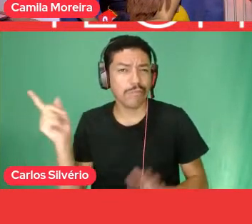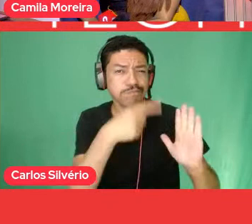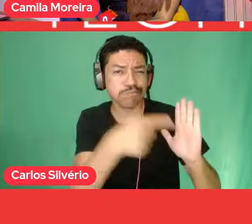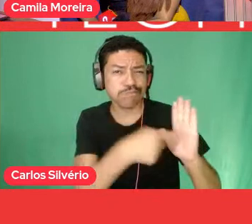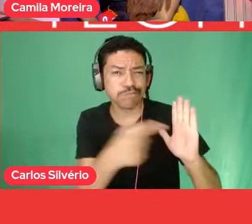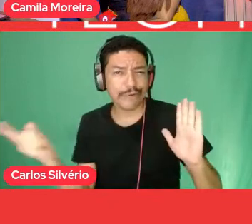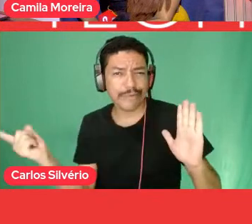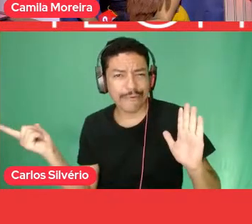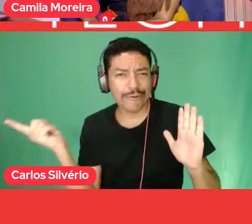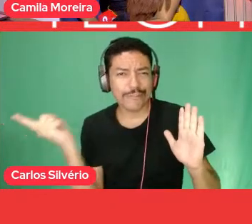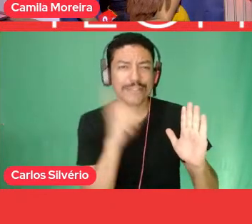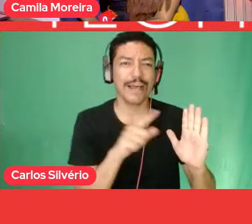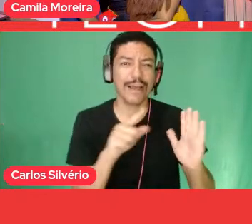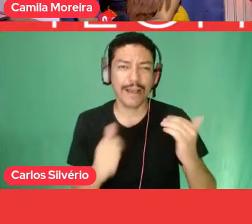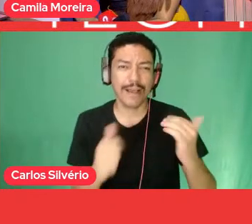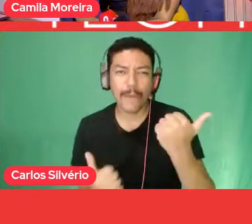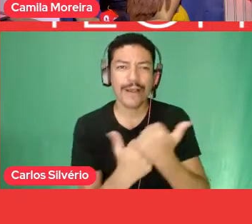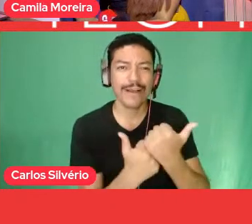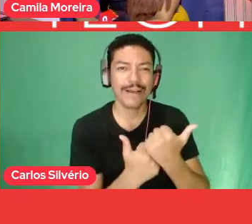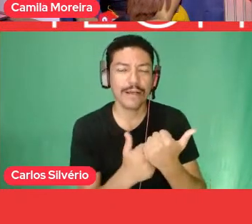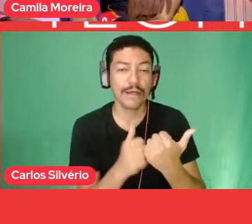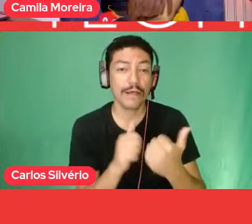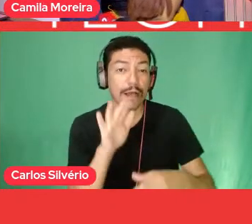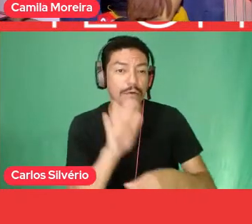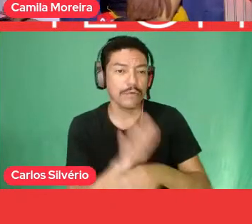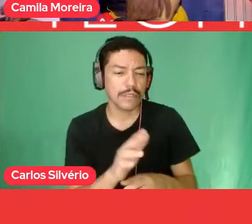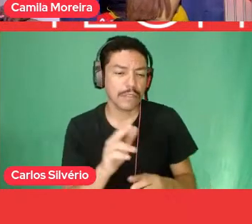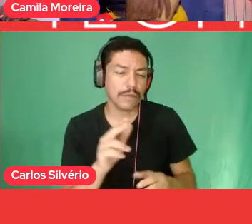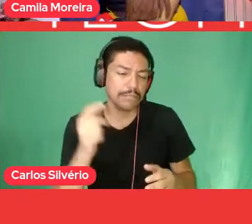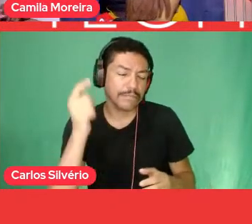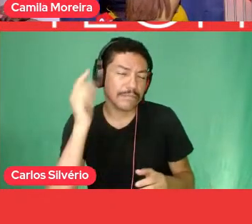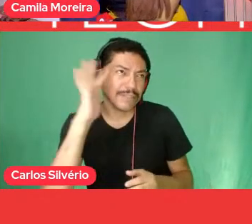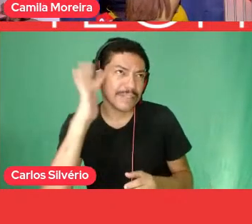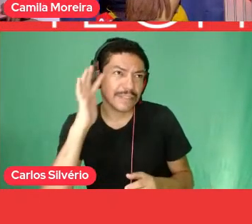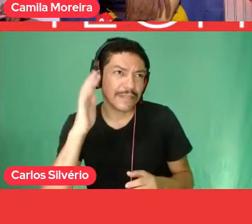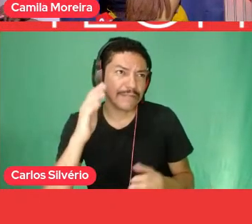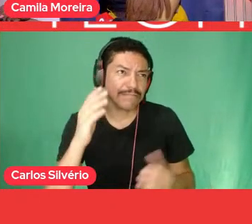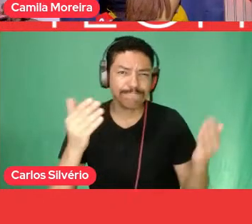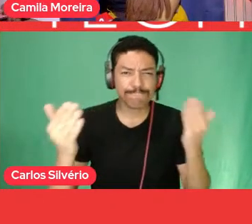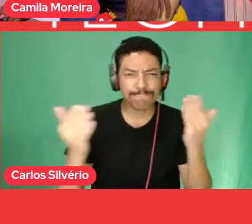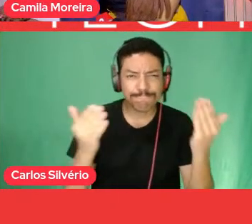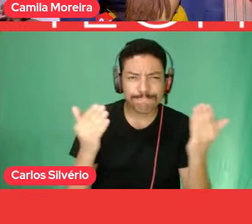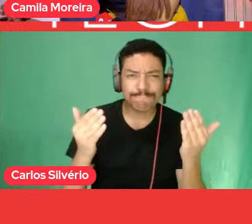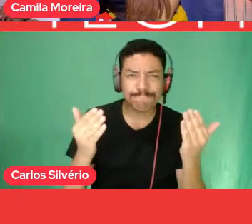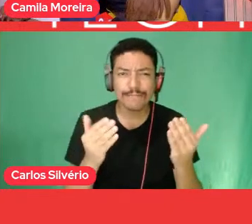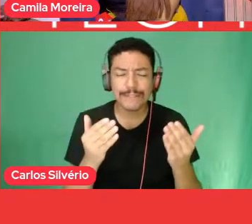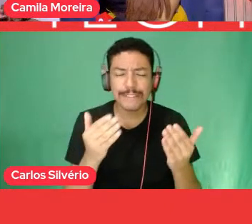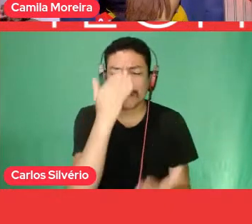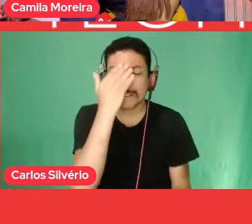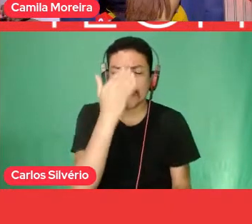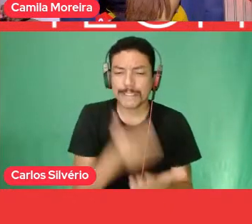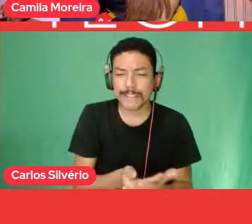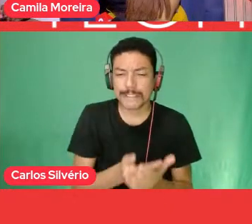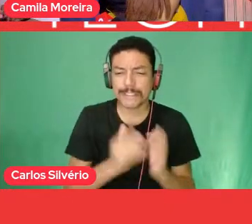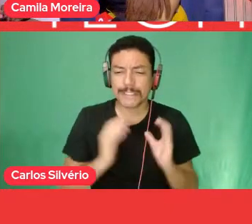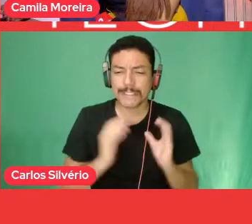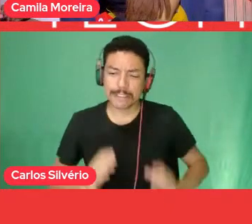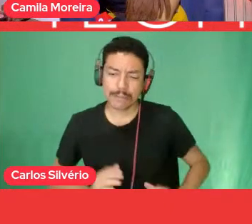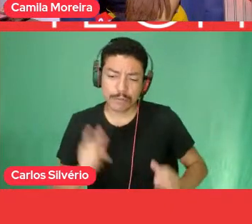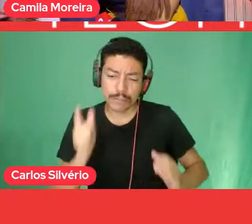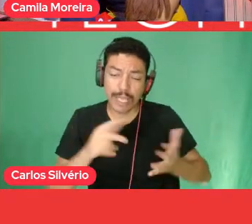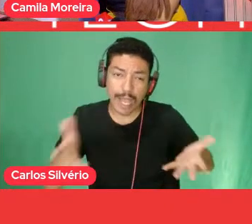ajuda ela a rever, né, suas crenças, seus comportamentos, que estimula no dia a dia. E na